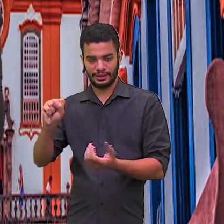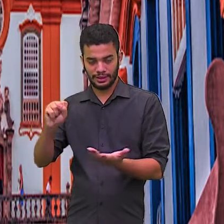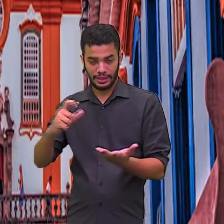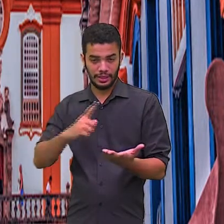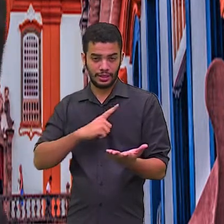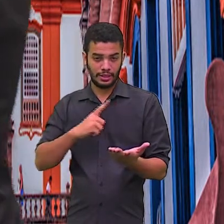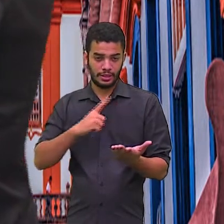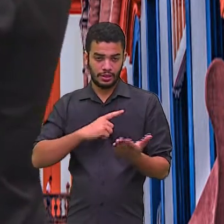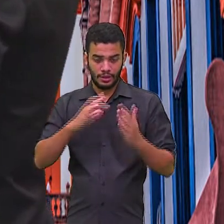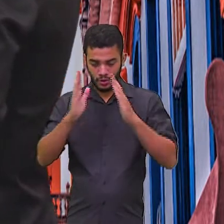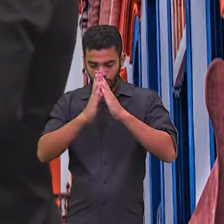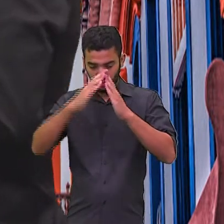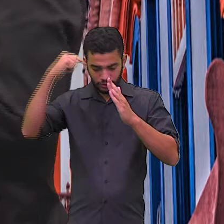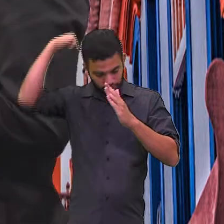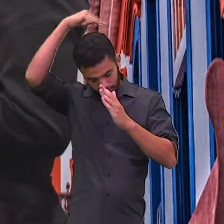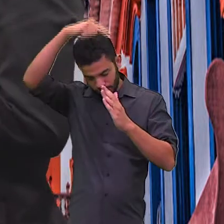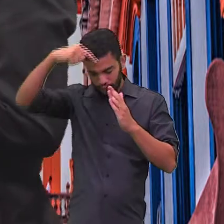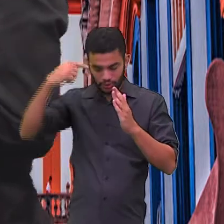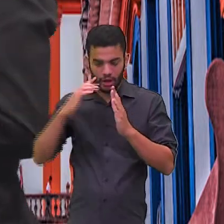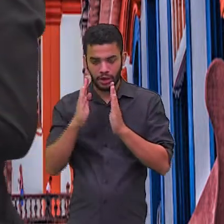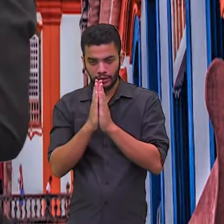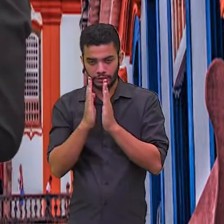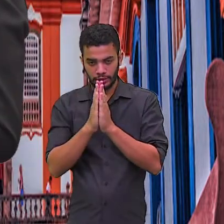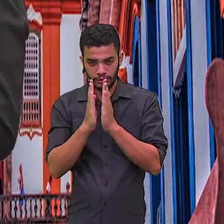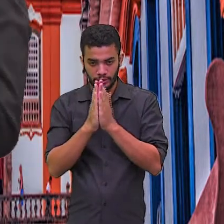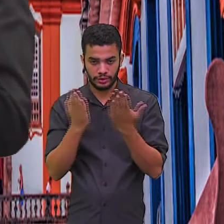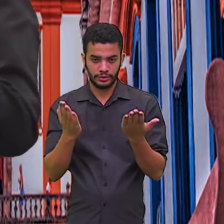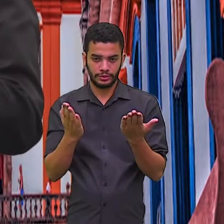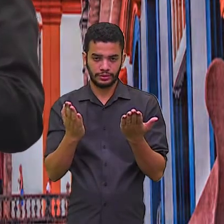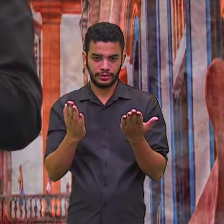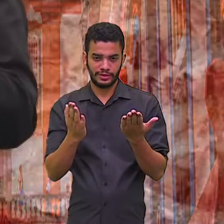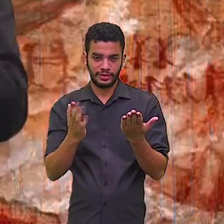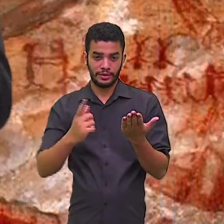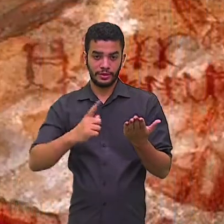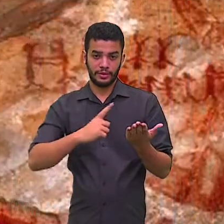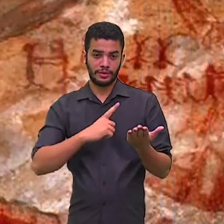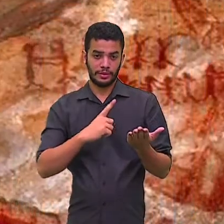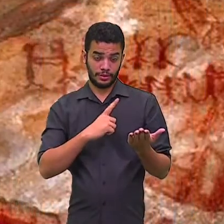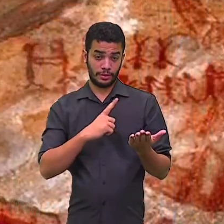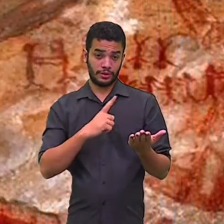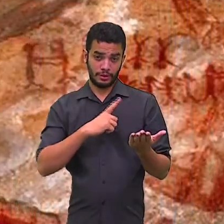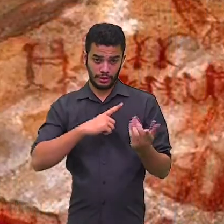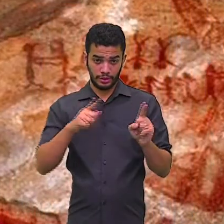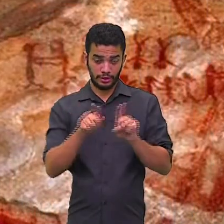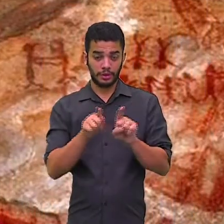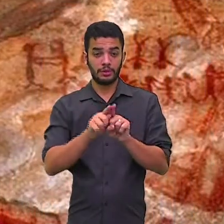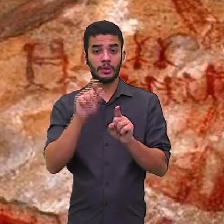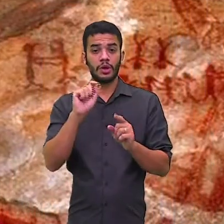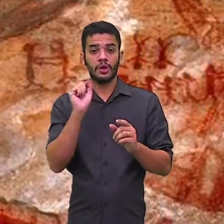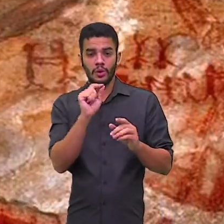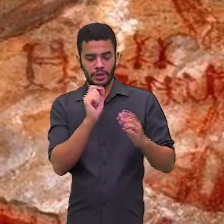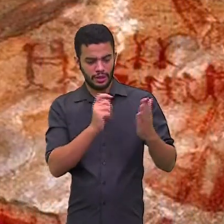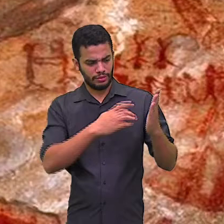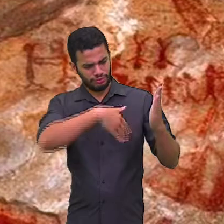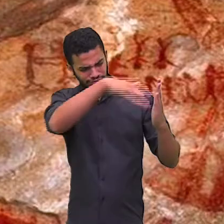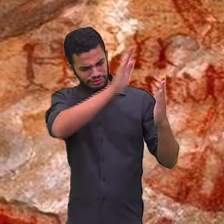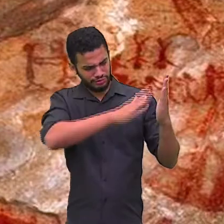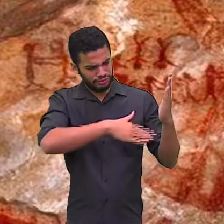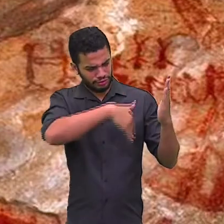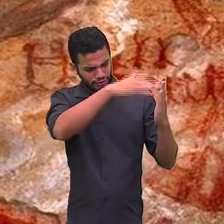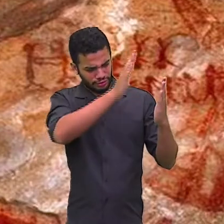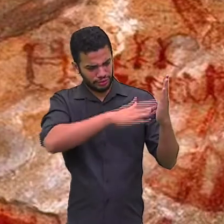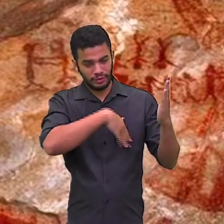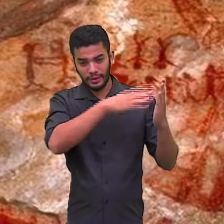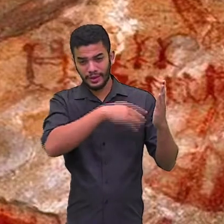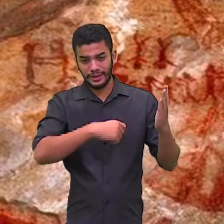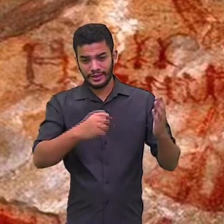do conjunto moderno da Pampulha. Já a arte rupestre faz parte de um tempo longínquo,